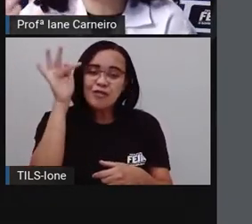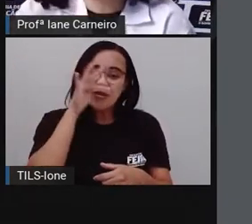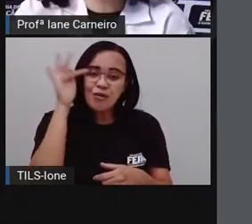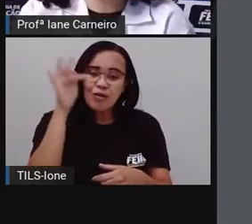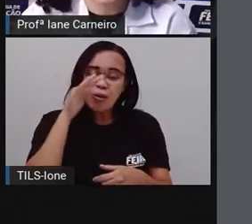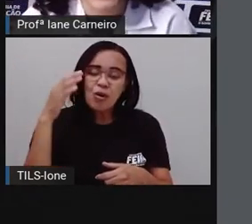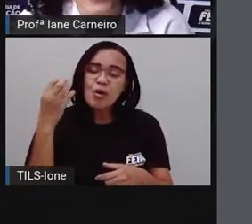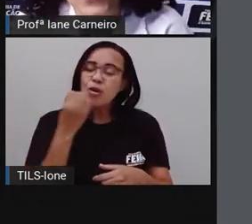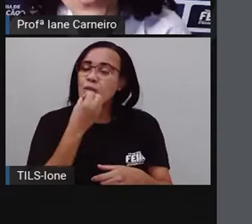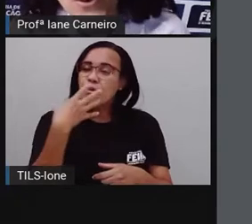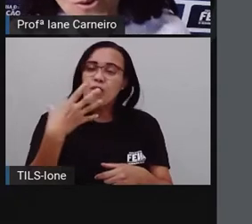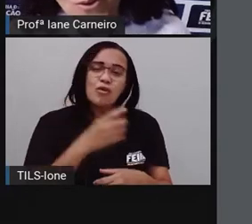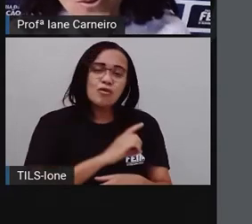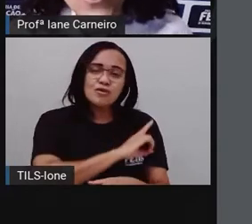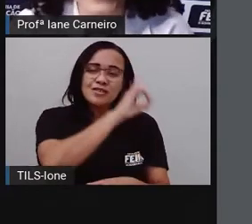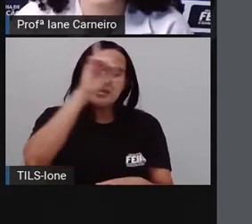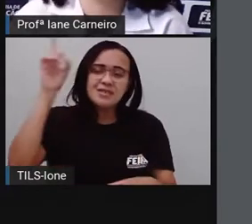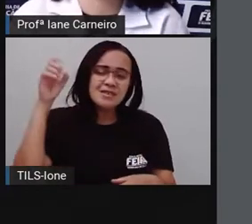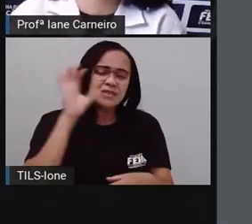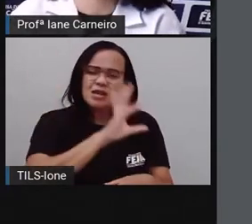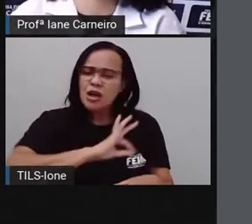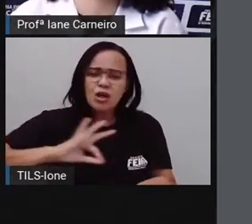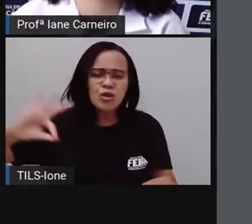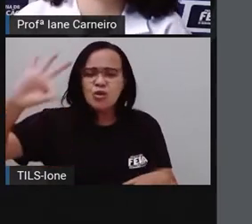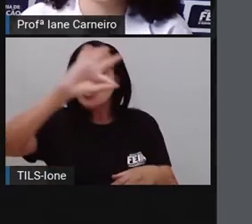todas as cores.